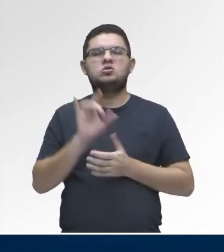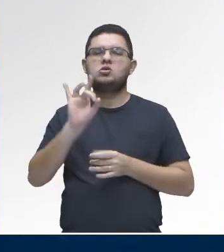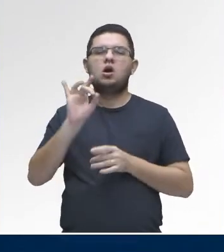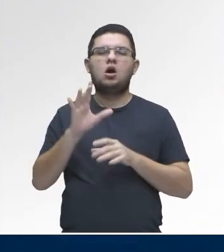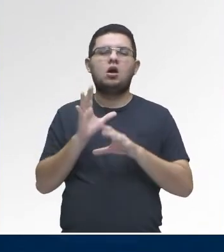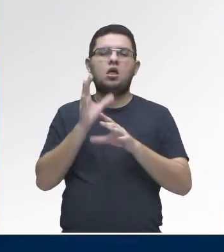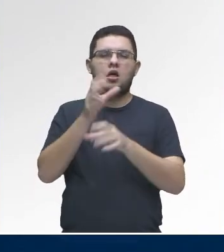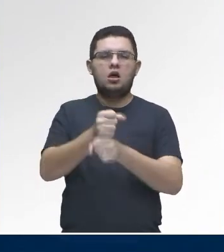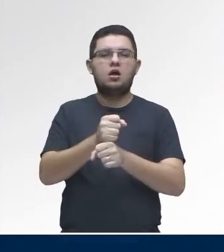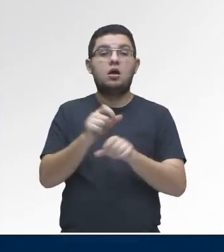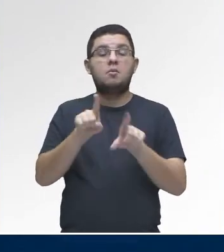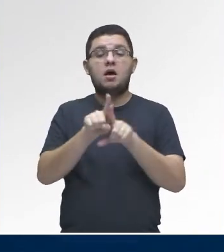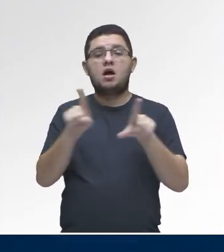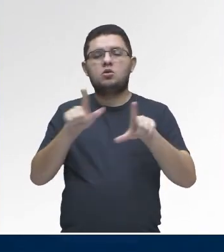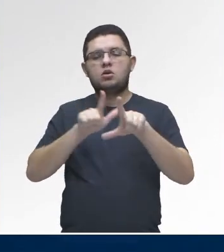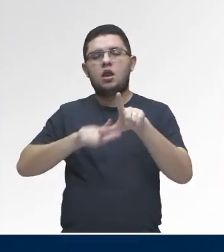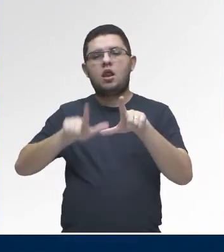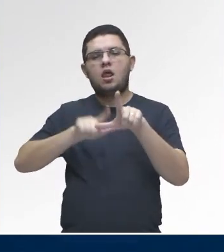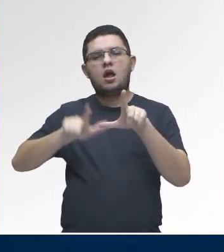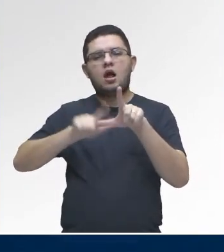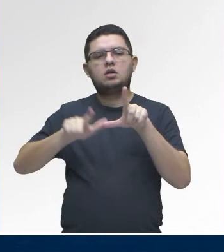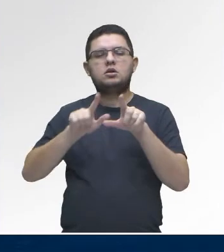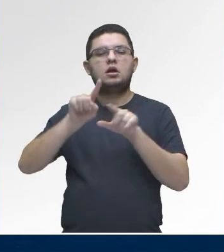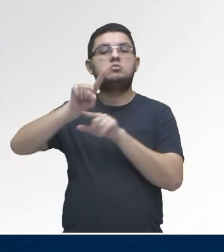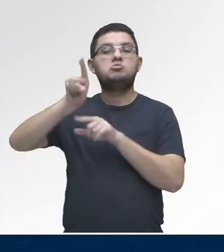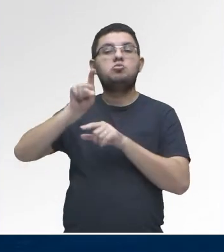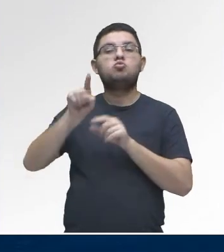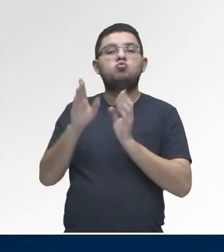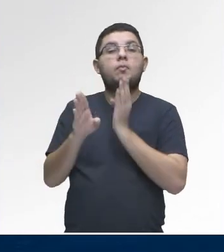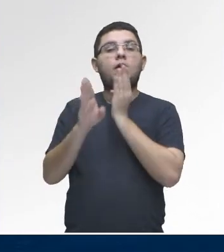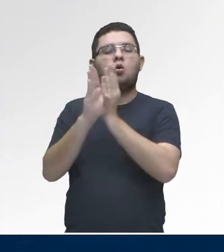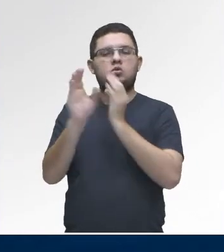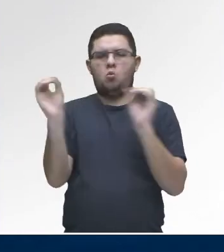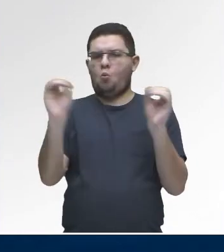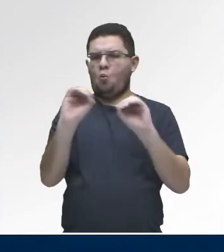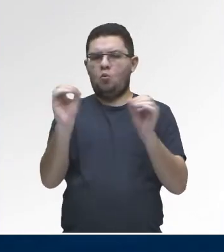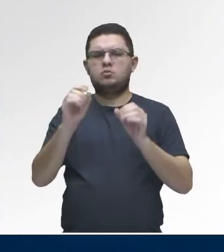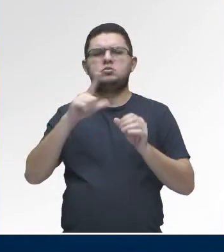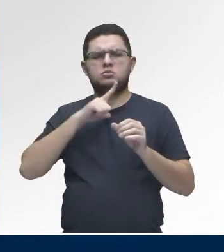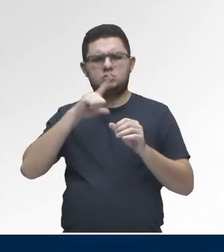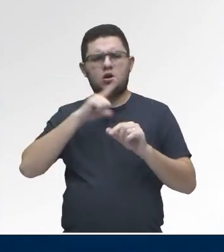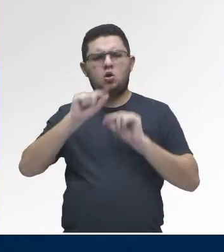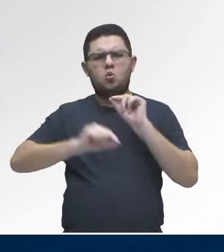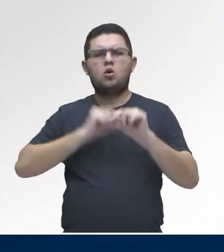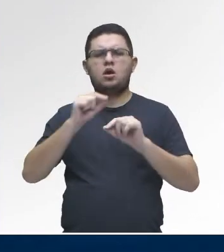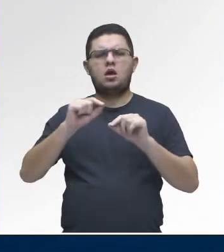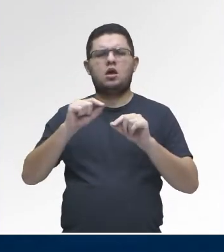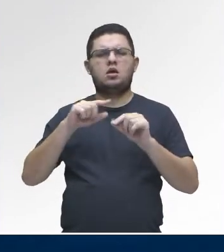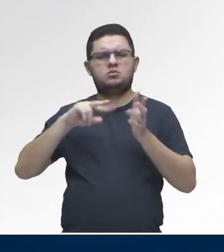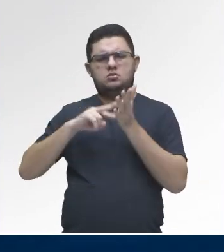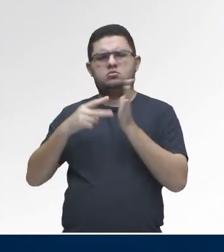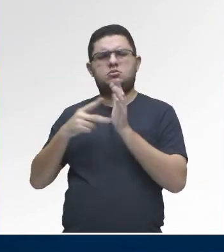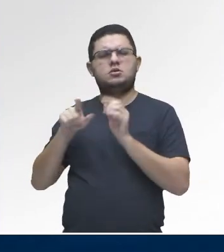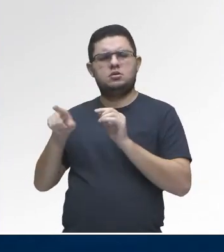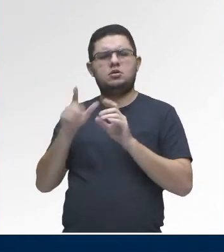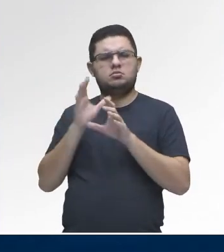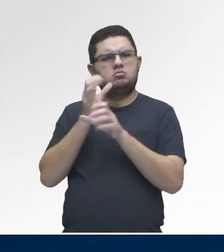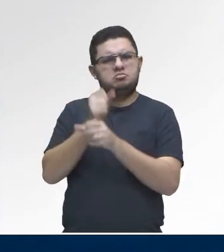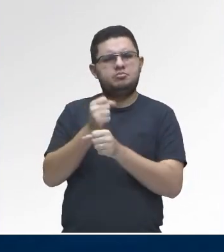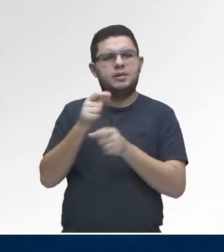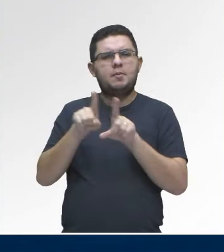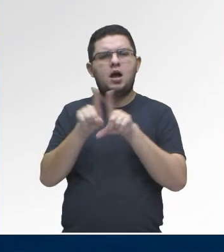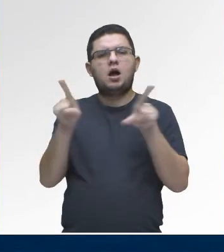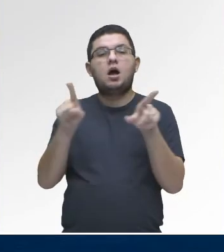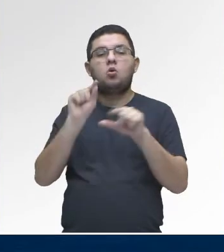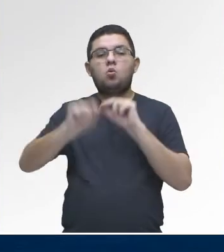Mas eu não tenho nenhuma incógnita aqui para encontrar, né? Eu tenho o sinal de igual, mas eu não vou ter nenhuma